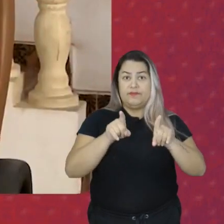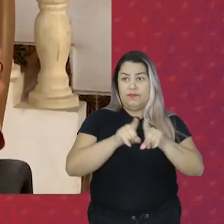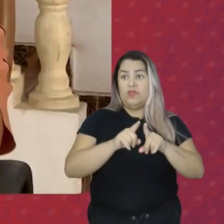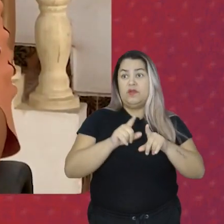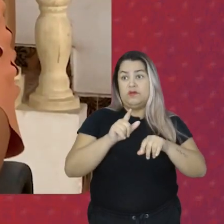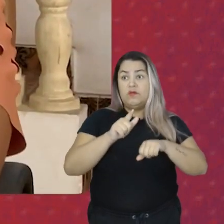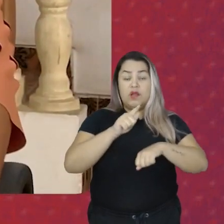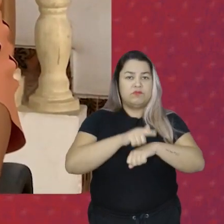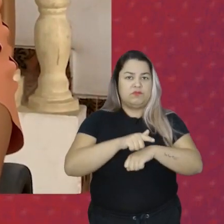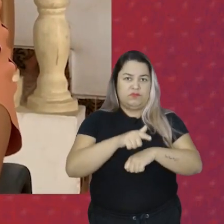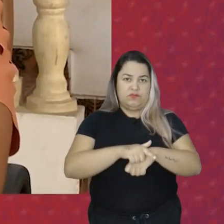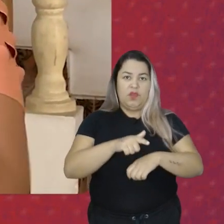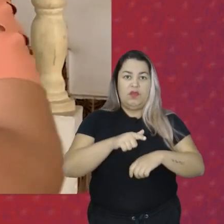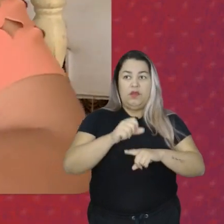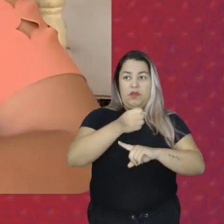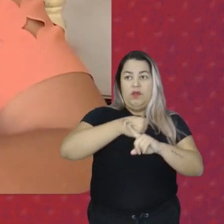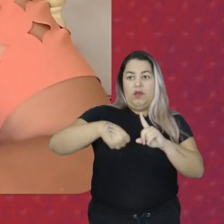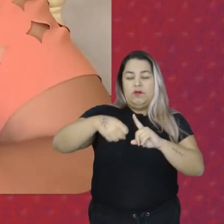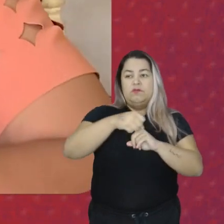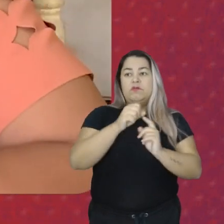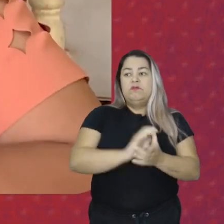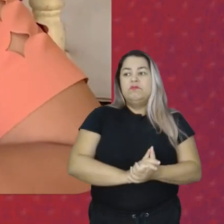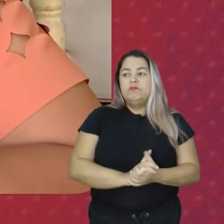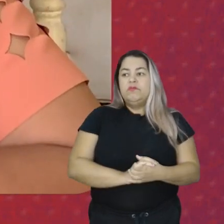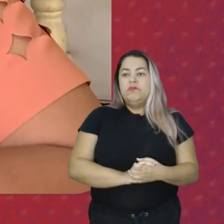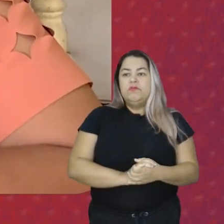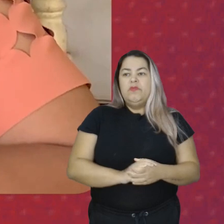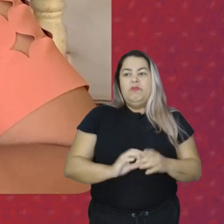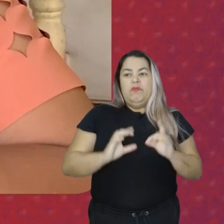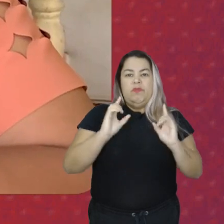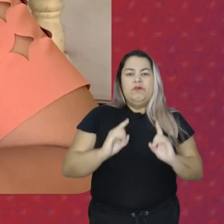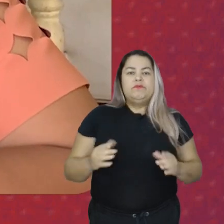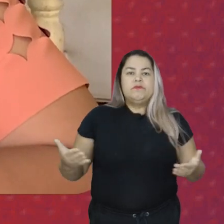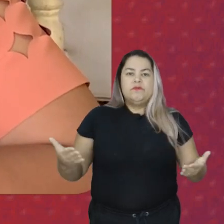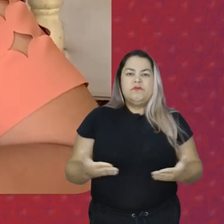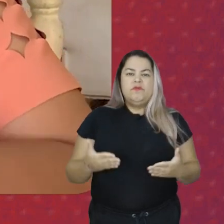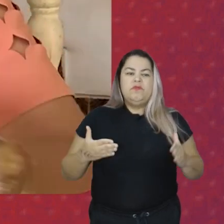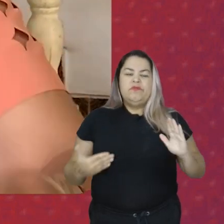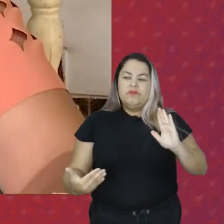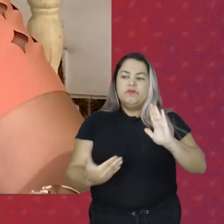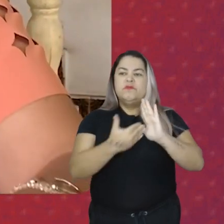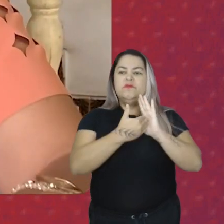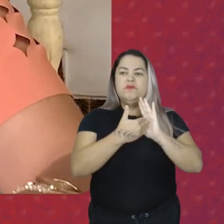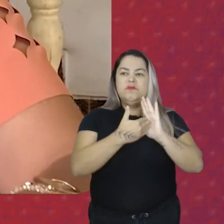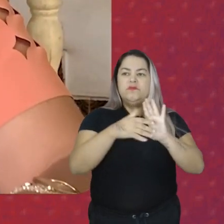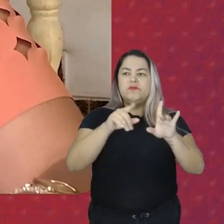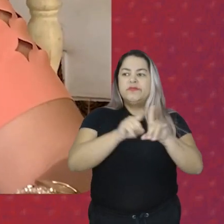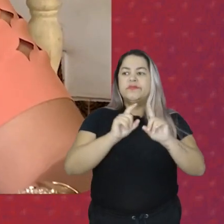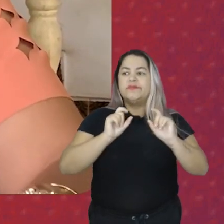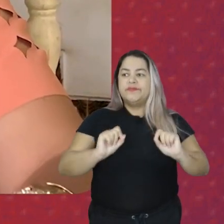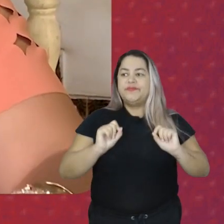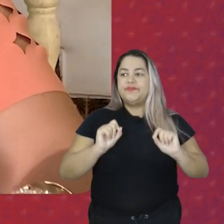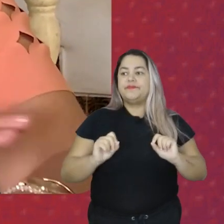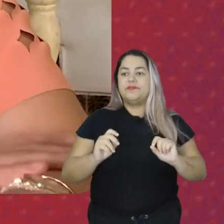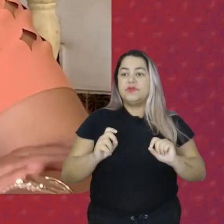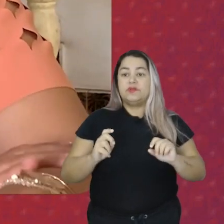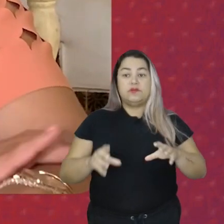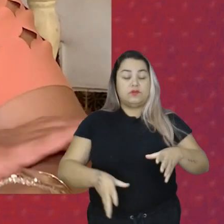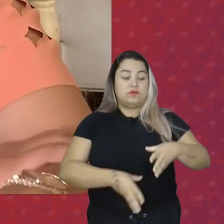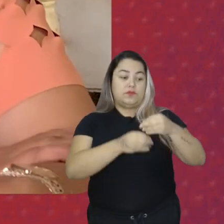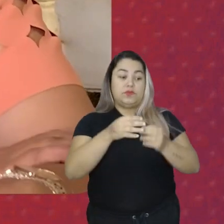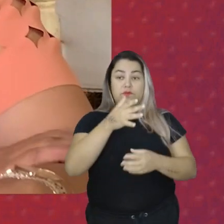papel na sociedade. A deficiência hoje é entendida como a interação de